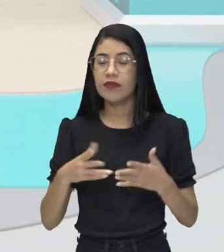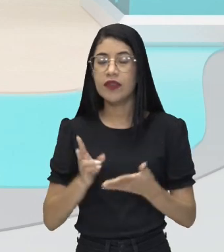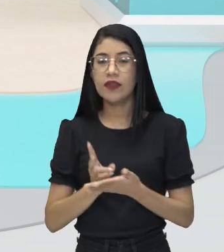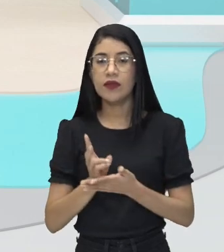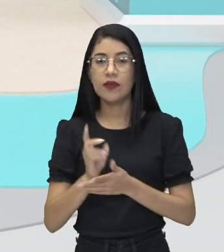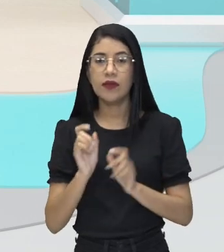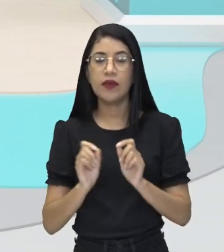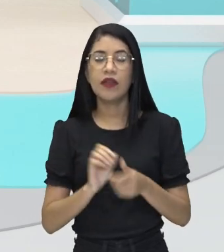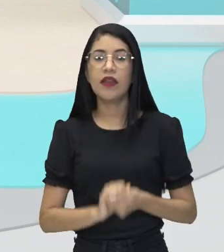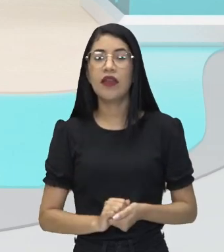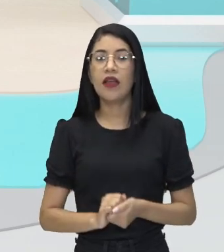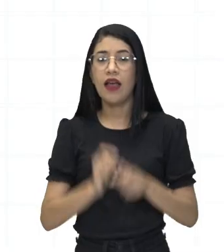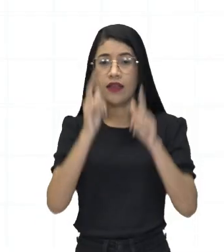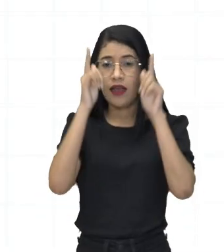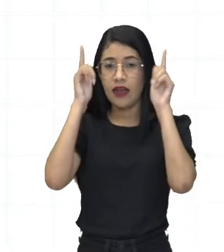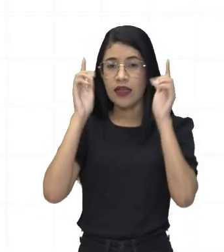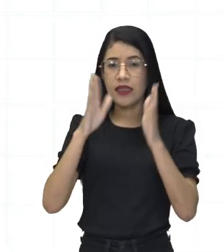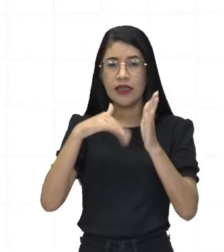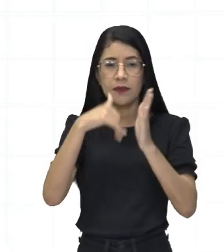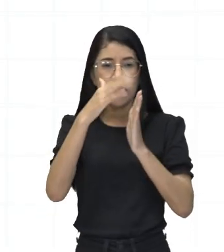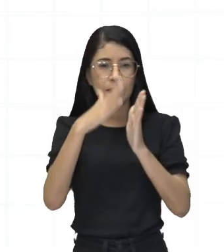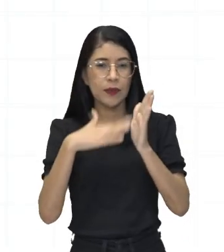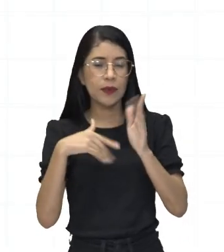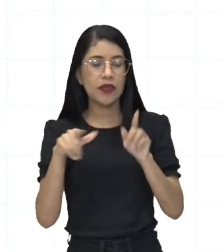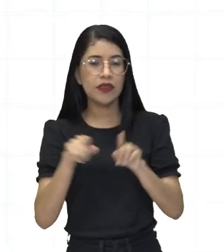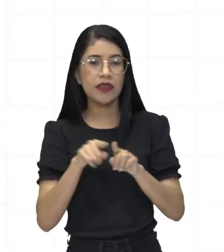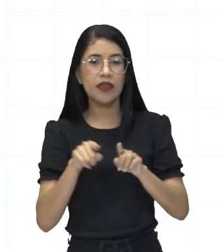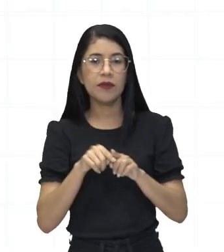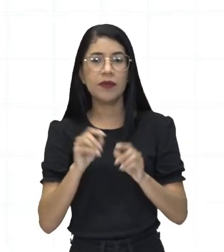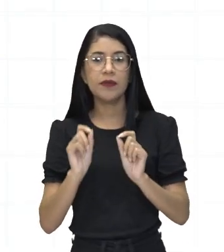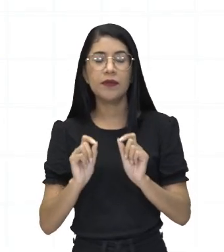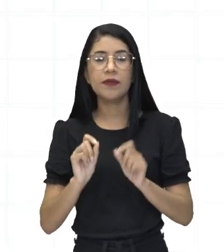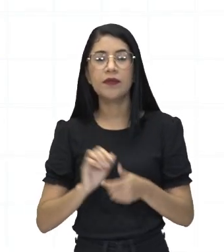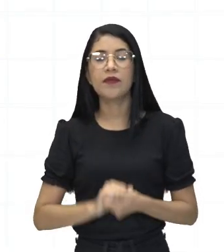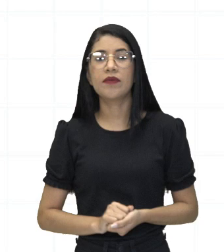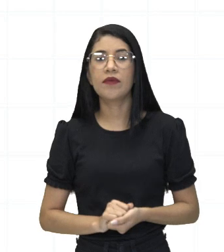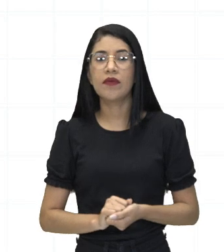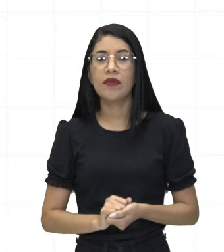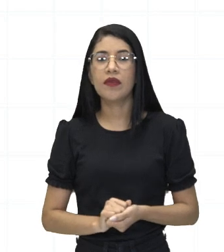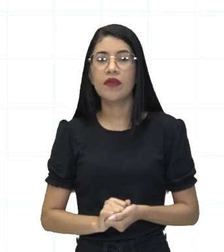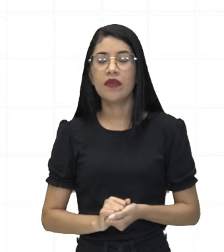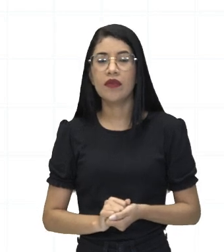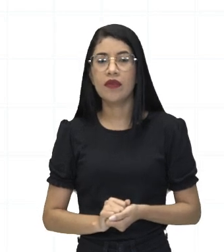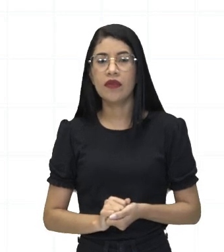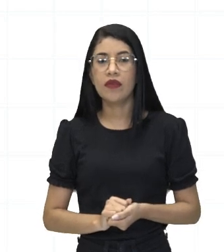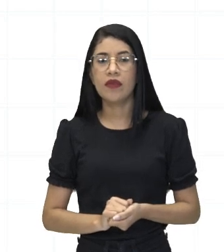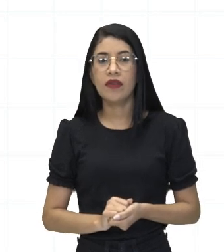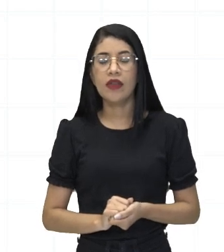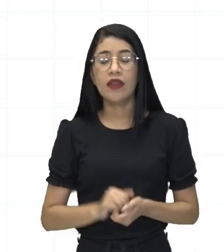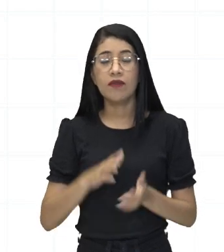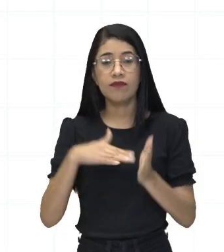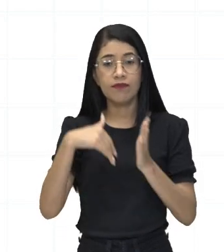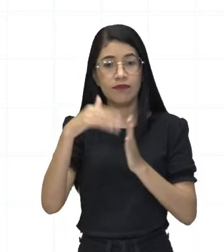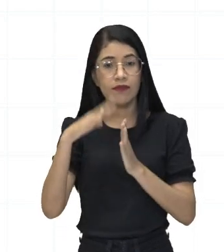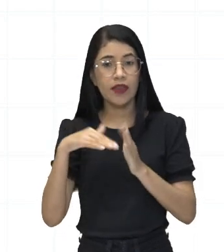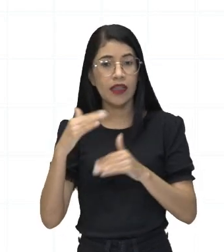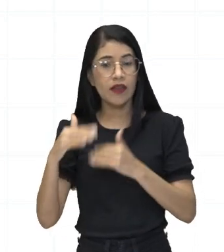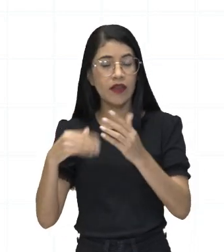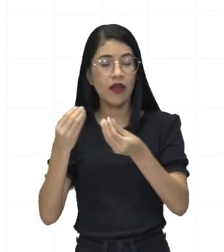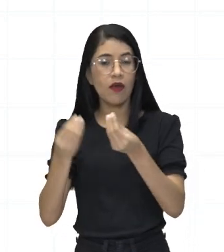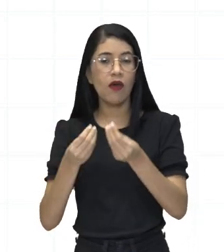tivemos a questão das pinturas que envolveram a cultura grega antiga. A arte da pintura era desenvolvida